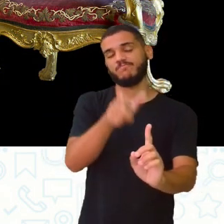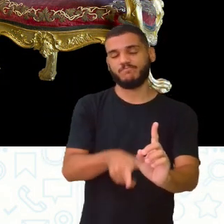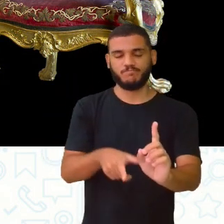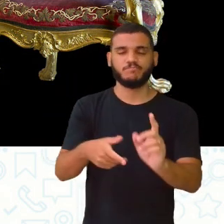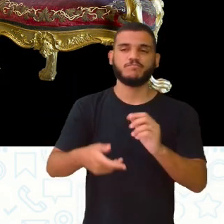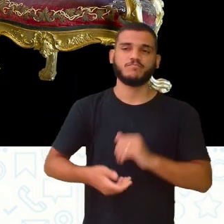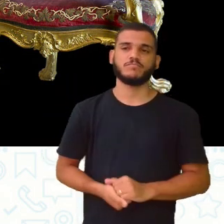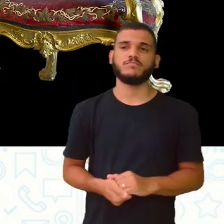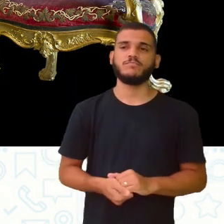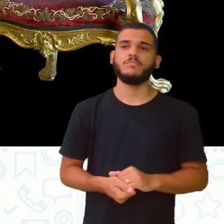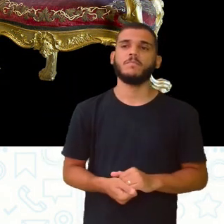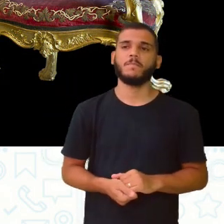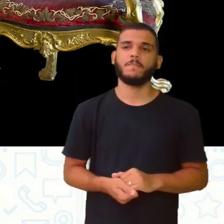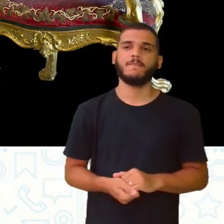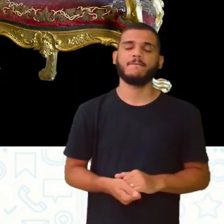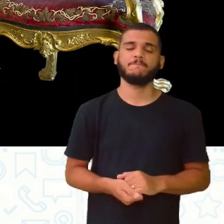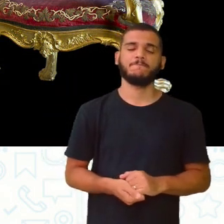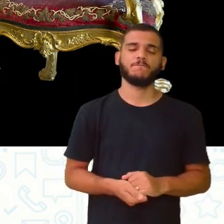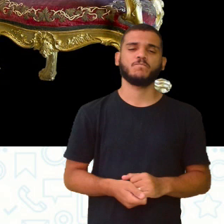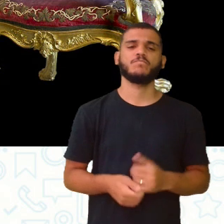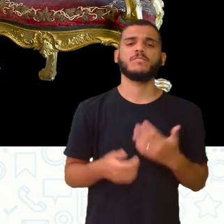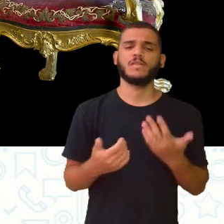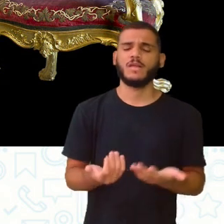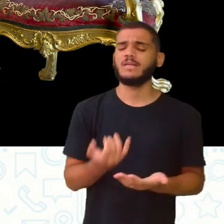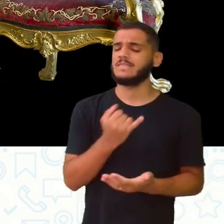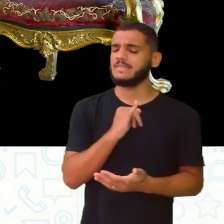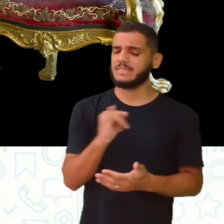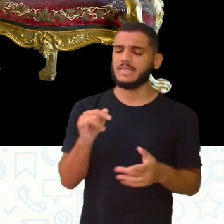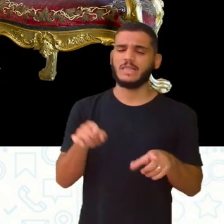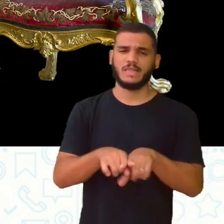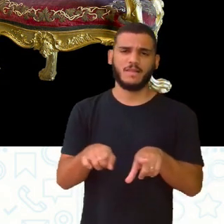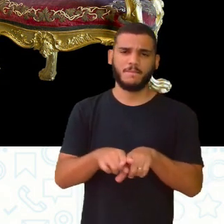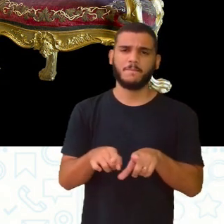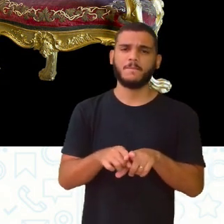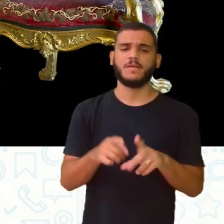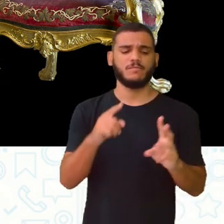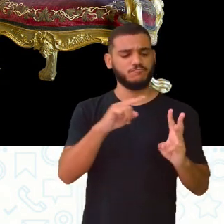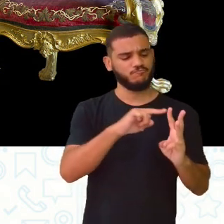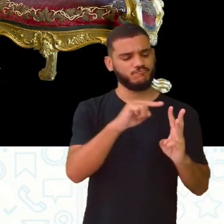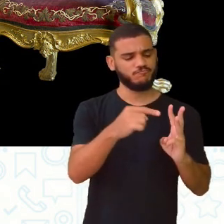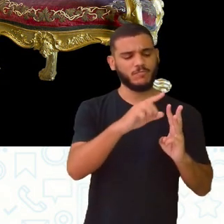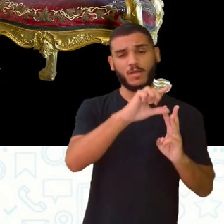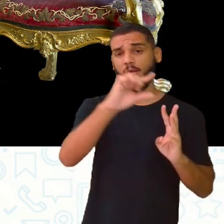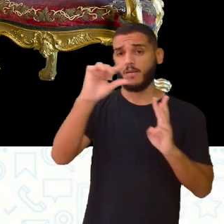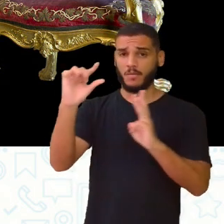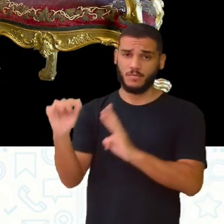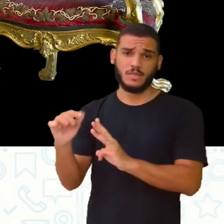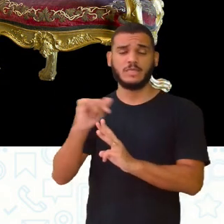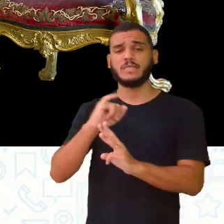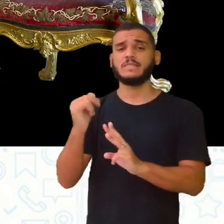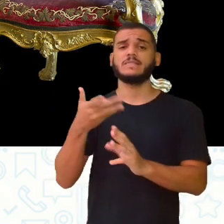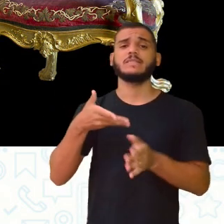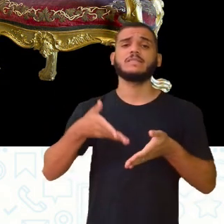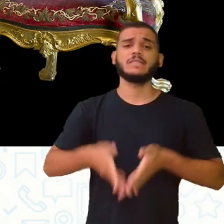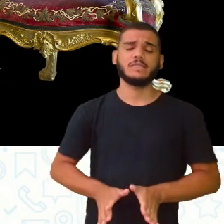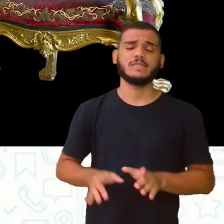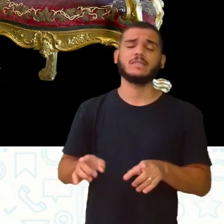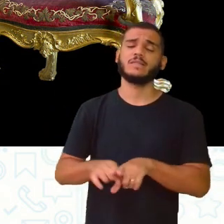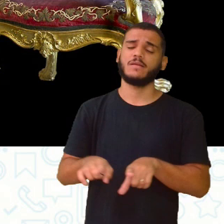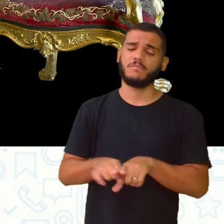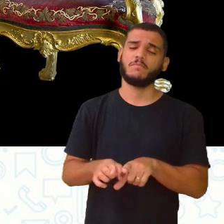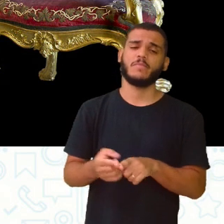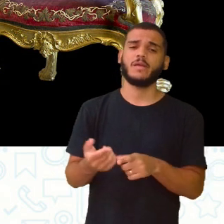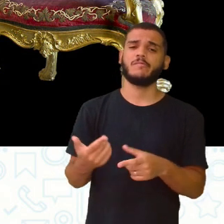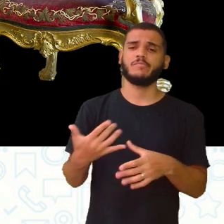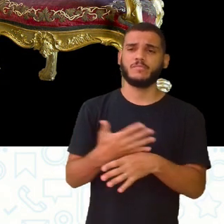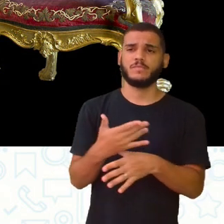os reis magos, se eles também eram reis. Se iria nascer um rei na Judéia,